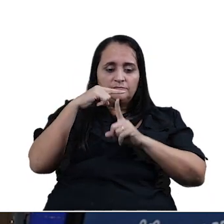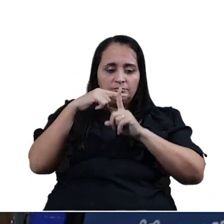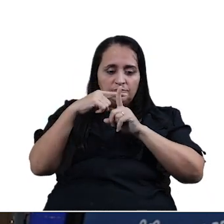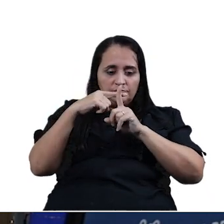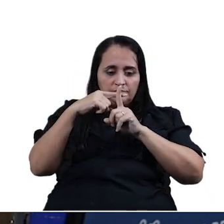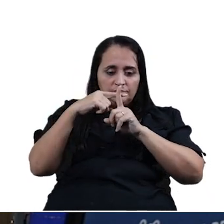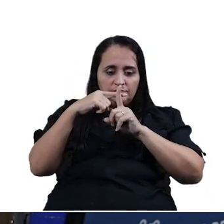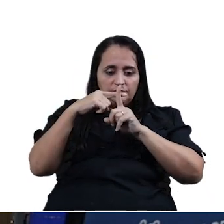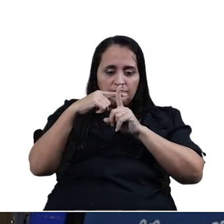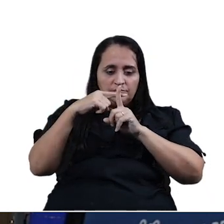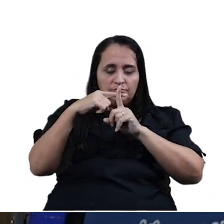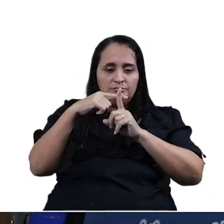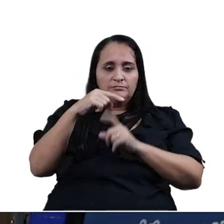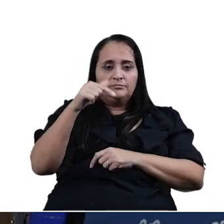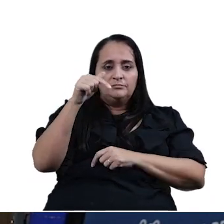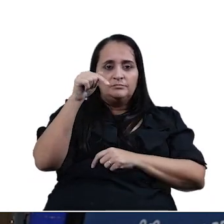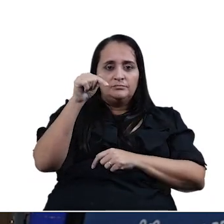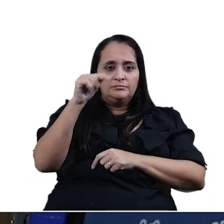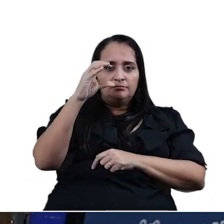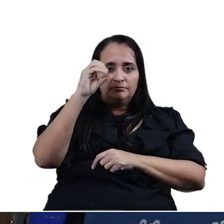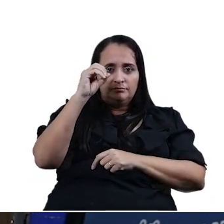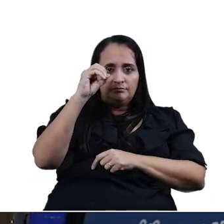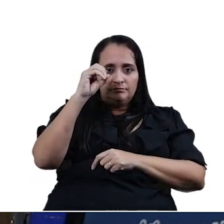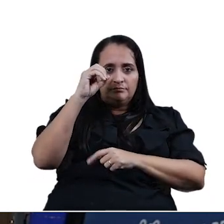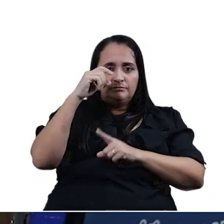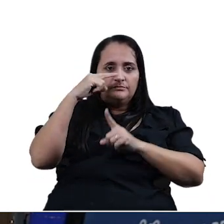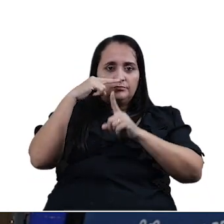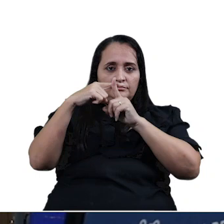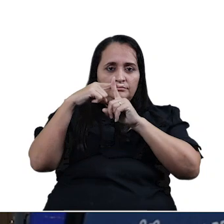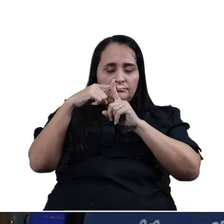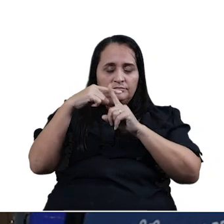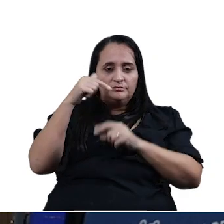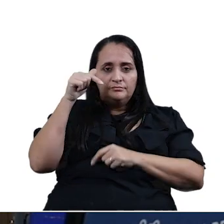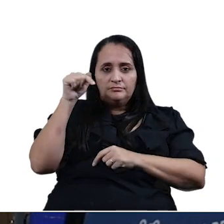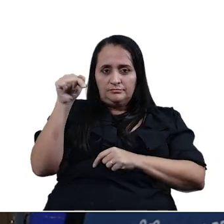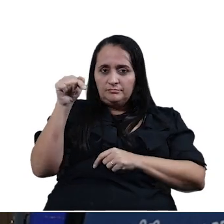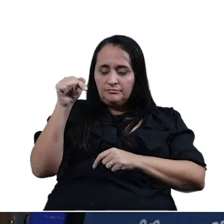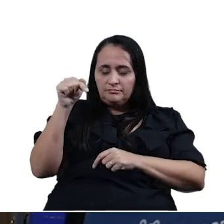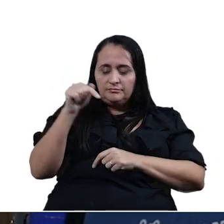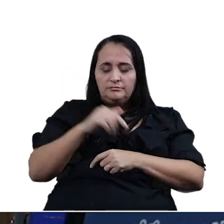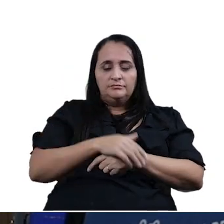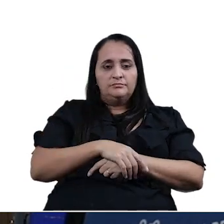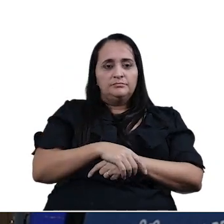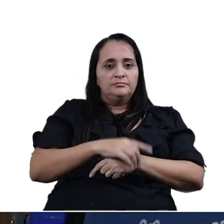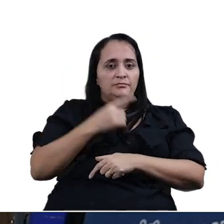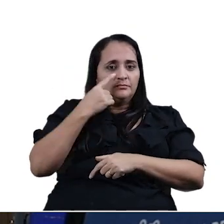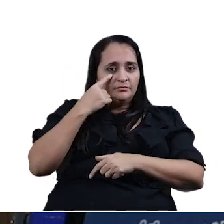877. Então, vamos colocar assim, o 800, ó, a gente já tá falando